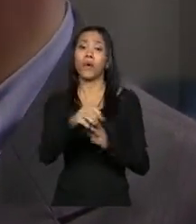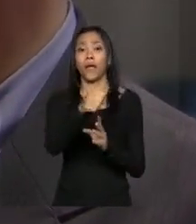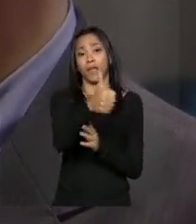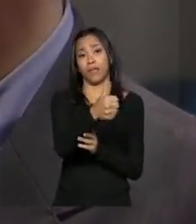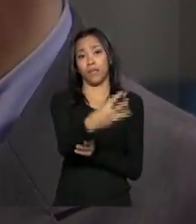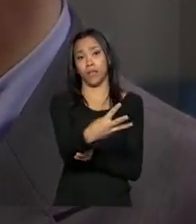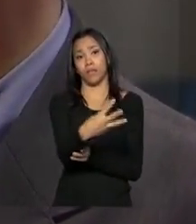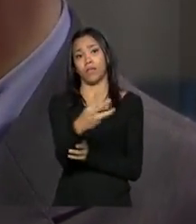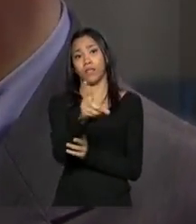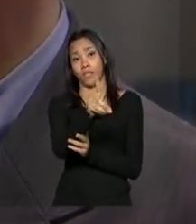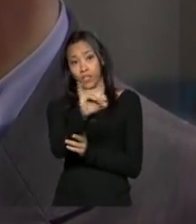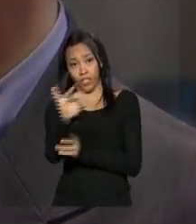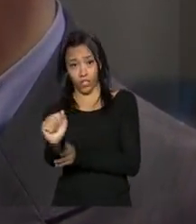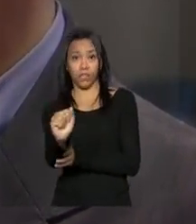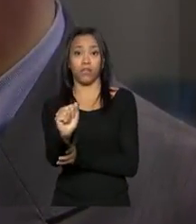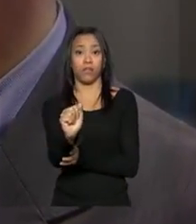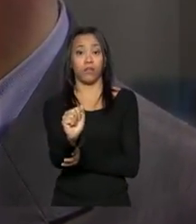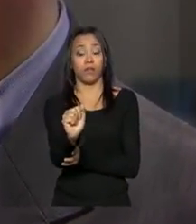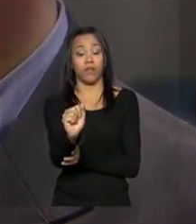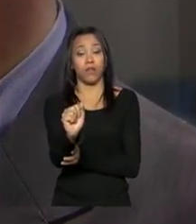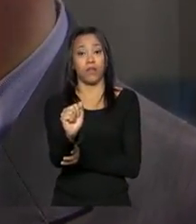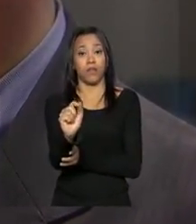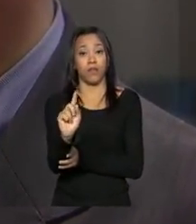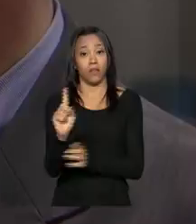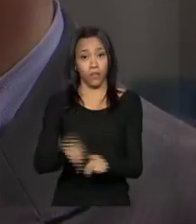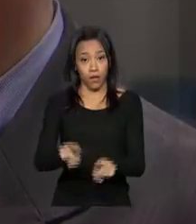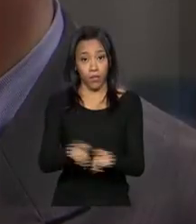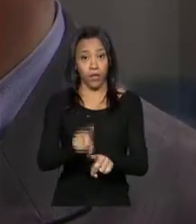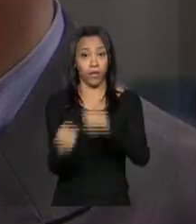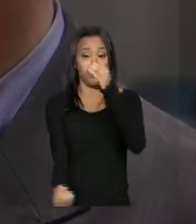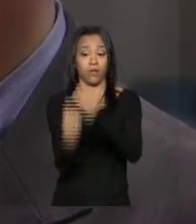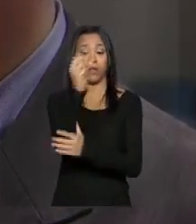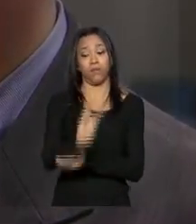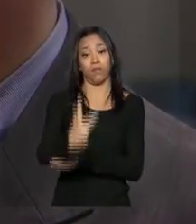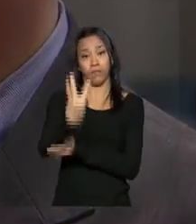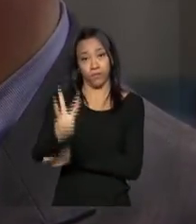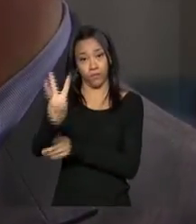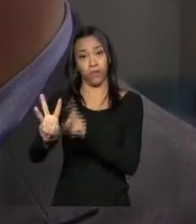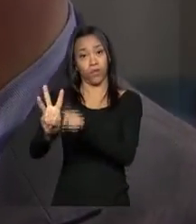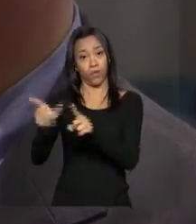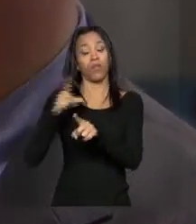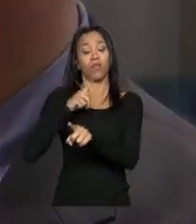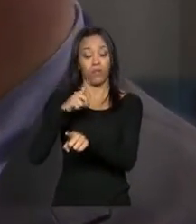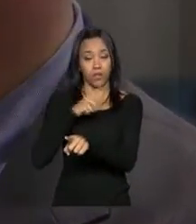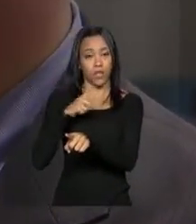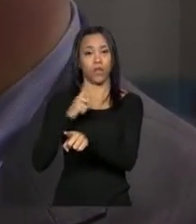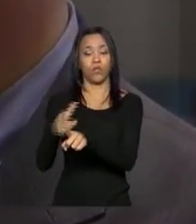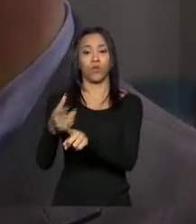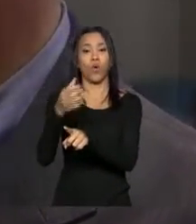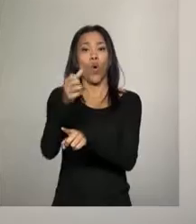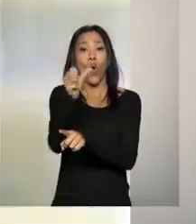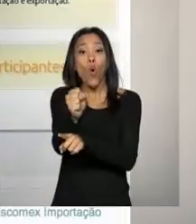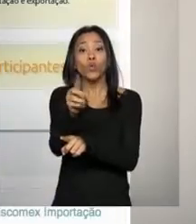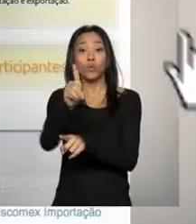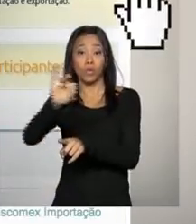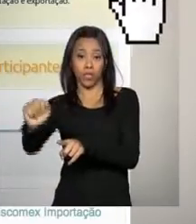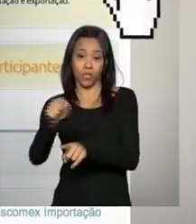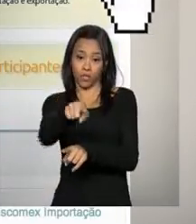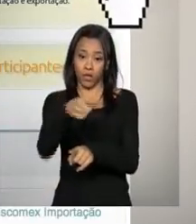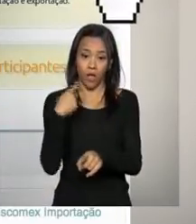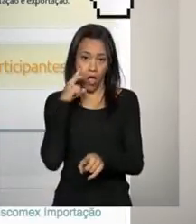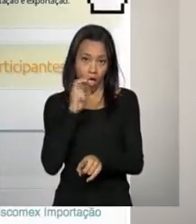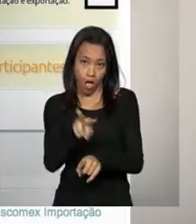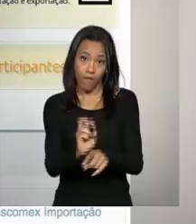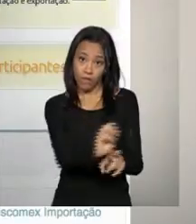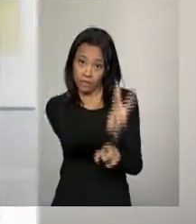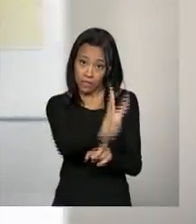dias e até a plena implementação do Portal Único nós traremos esses prazos para 8 dias de média. O site também